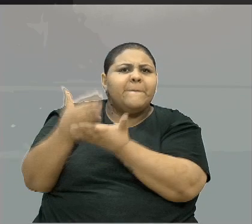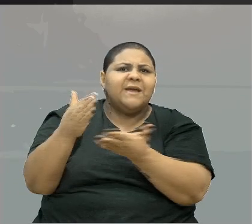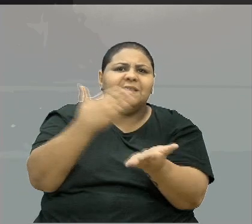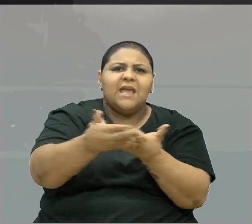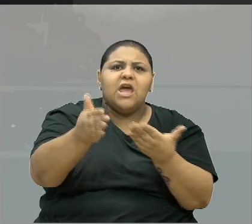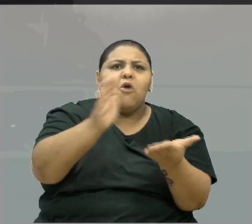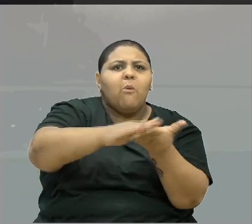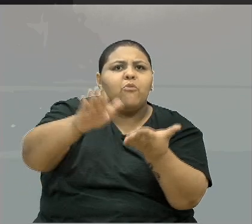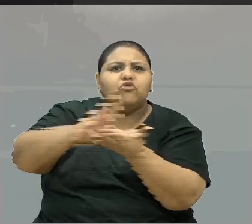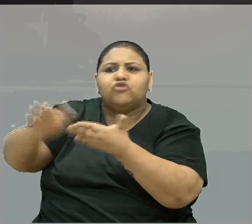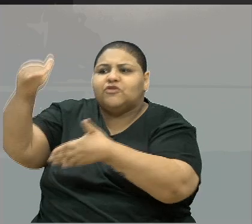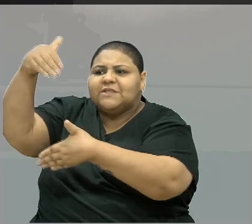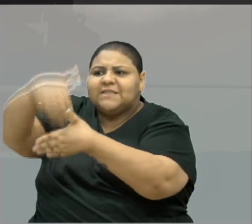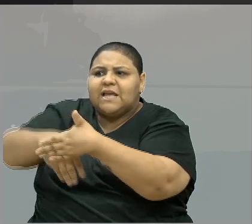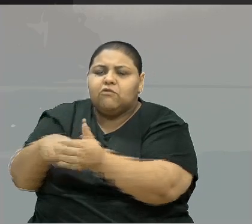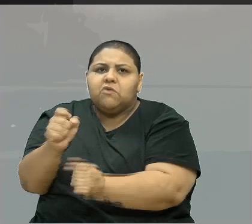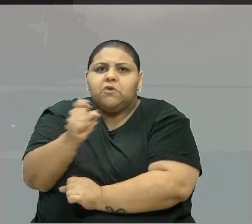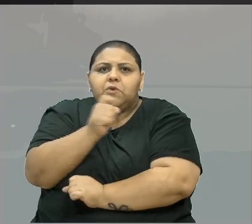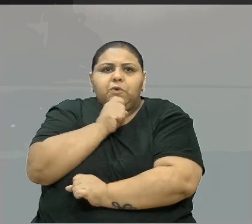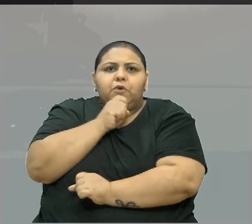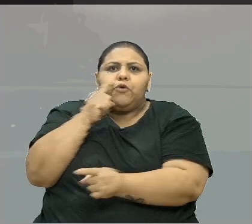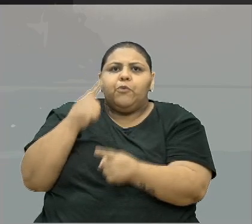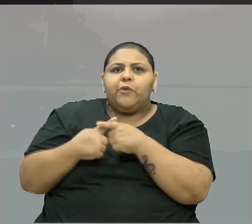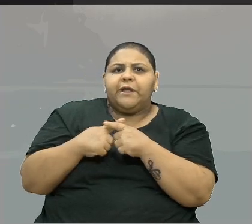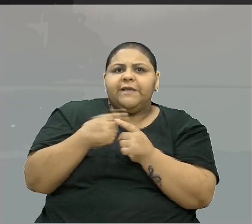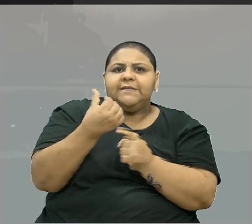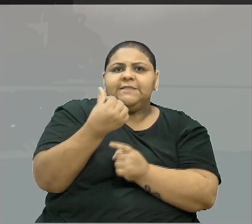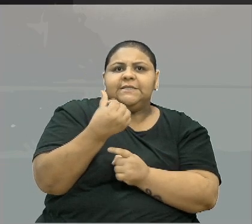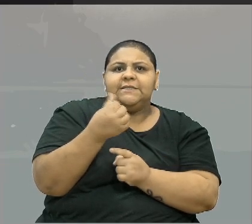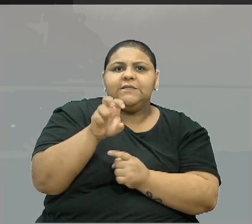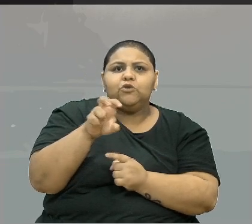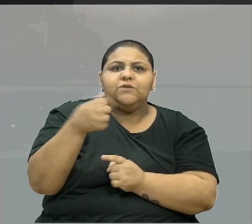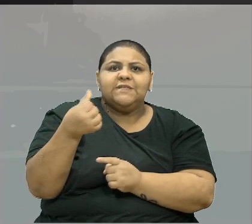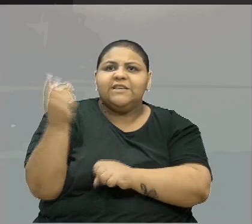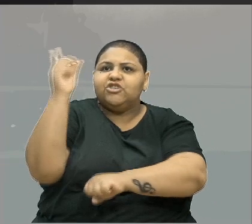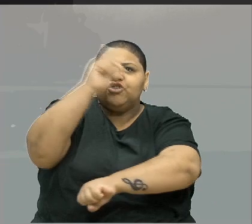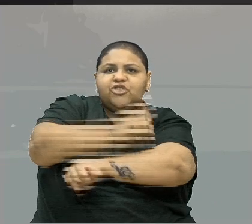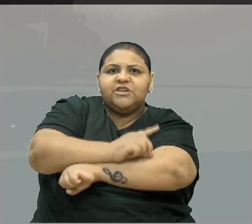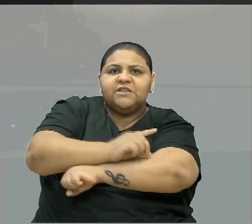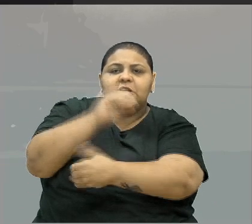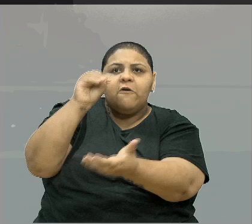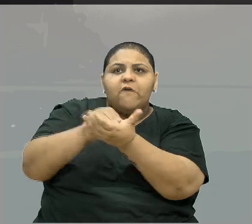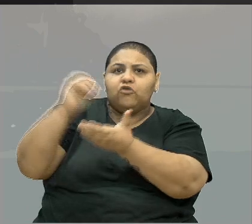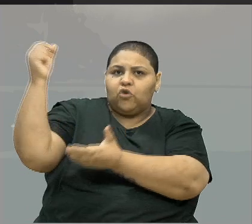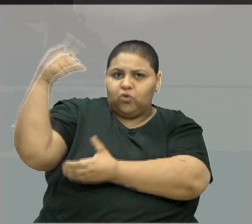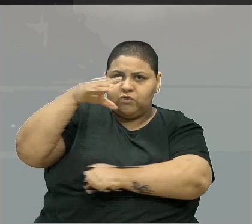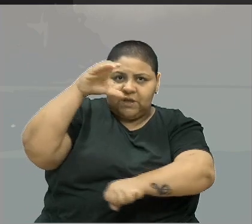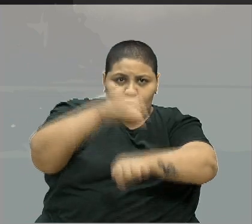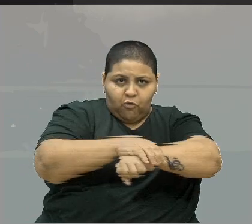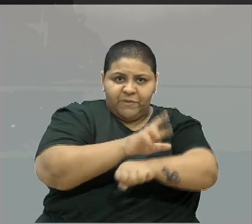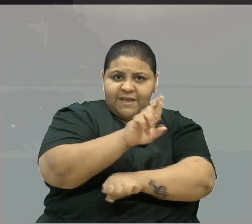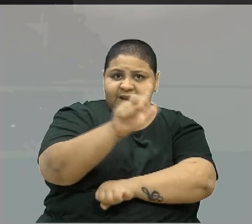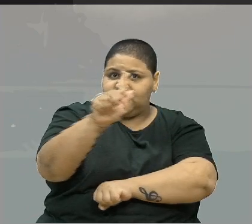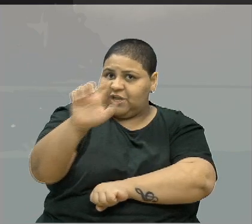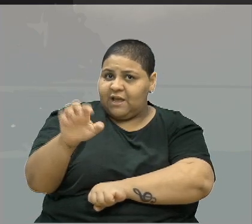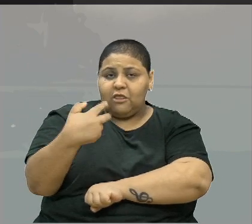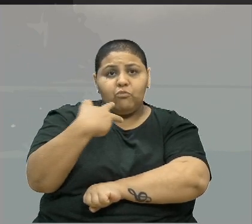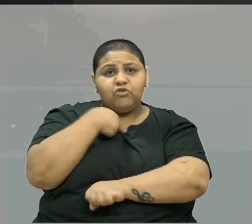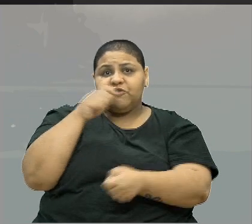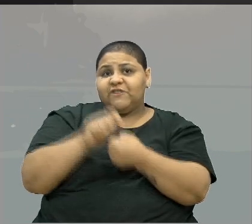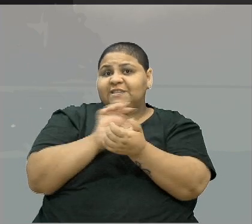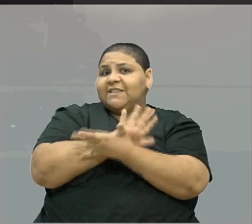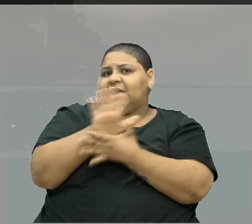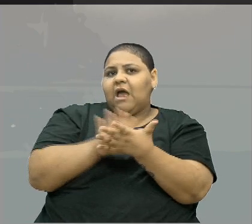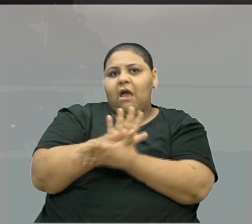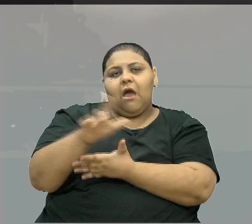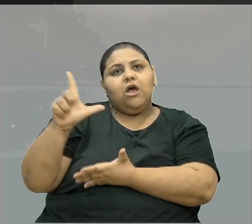produção dentro das câmaras frias porque ficaram 5, 6 dias sem luz? É culpa da RGE? Não, não é culpa. Ela não podia fazer nada. Ela tinha